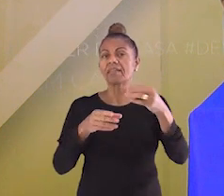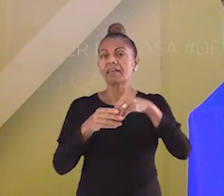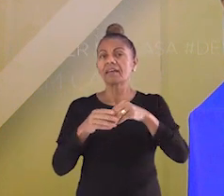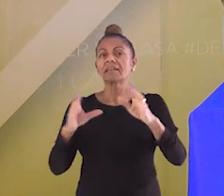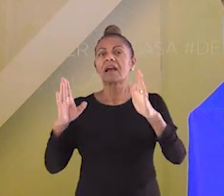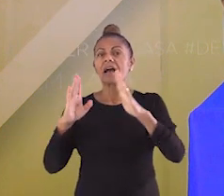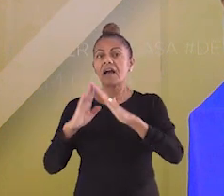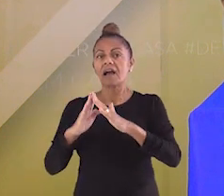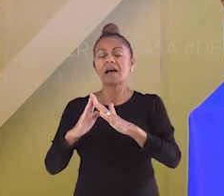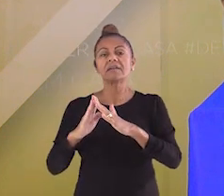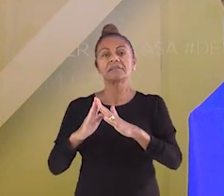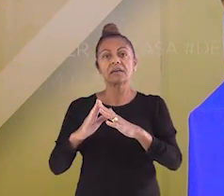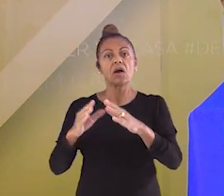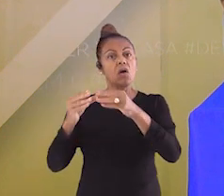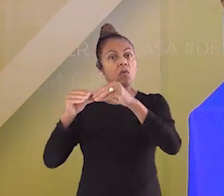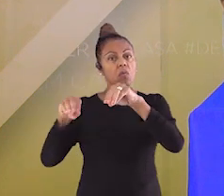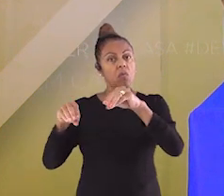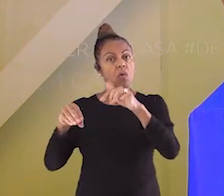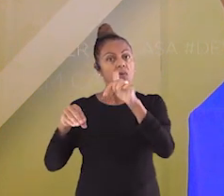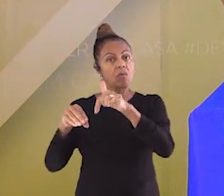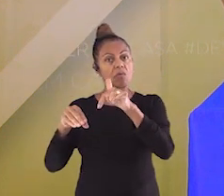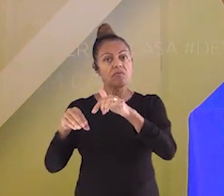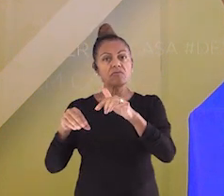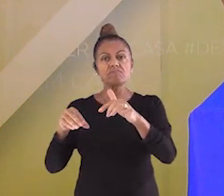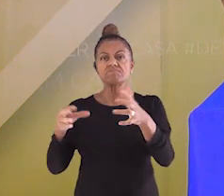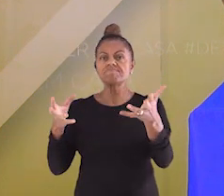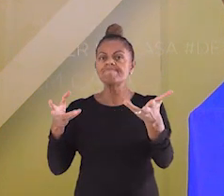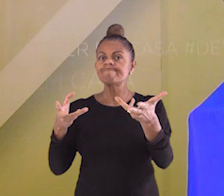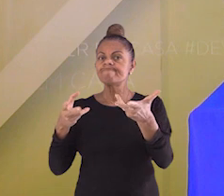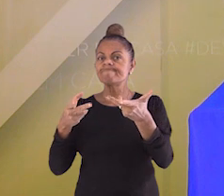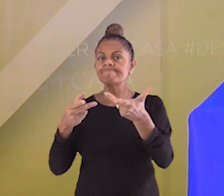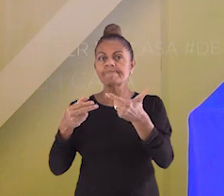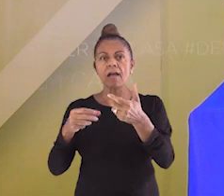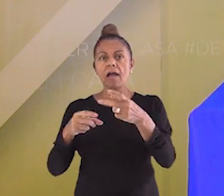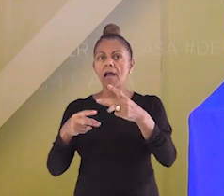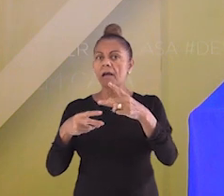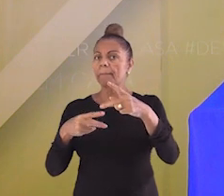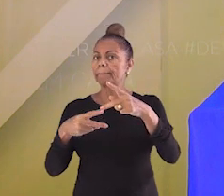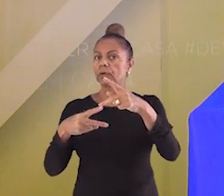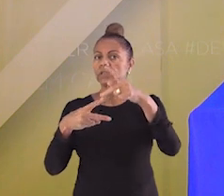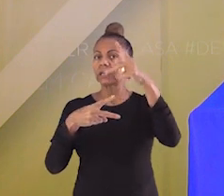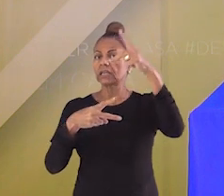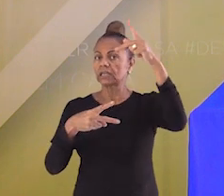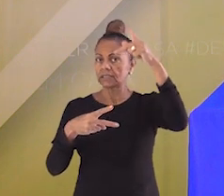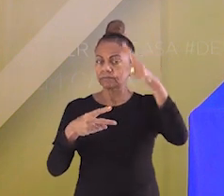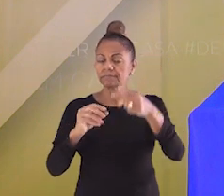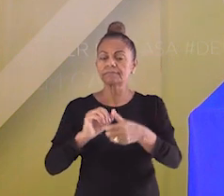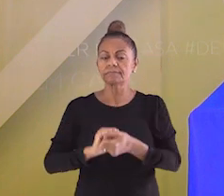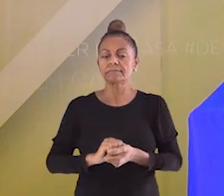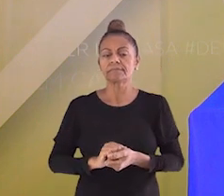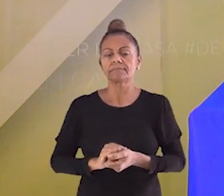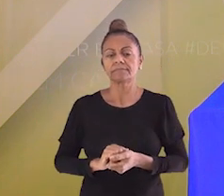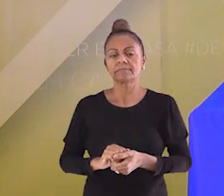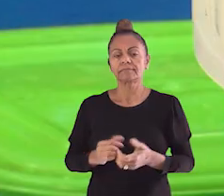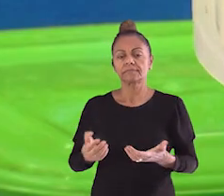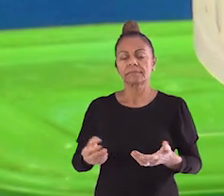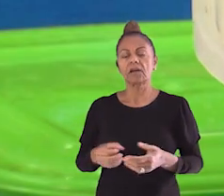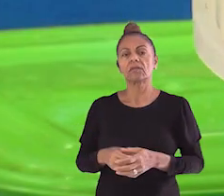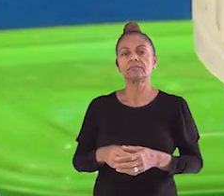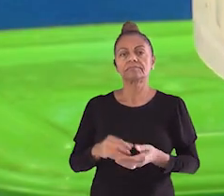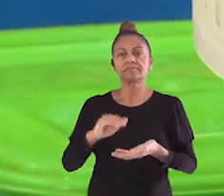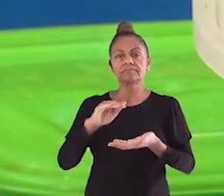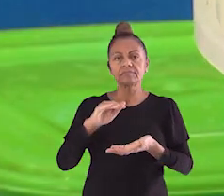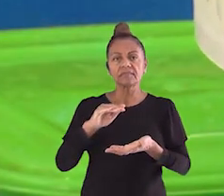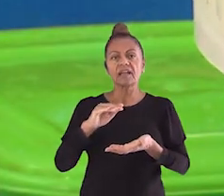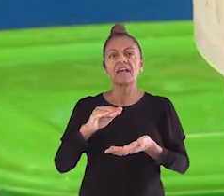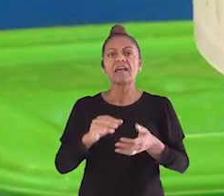O ovo, então, nem se fala. Uma excelente fonte de proteína. Excelente. Então, o que poderia chamar a atenção, talvez,